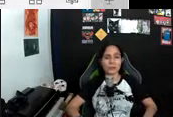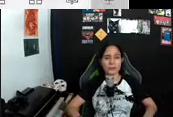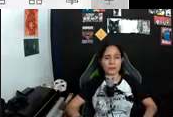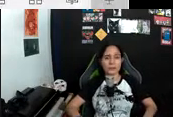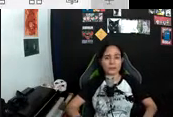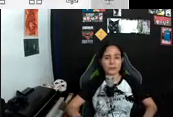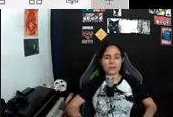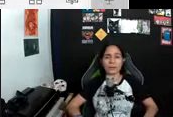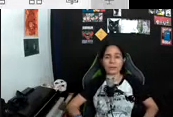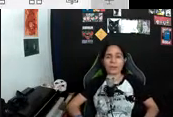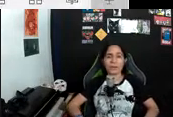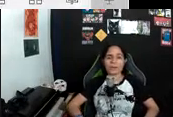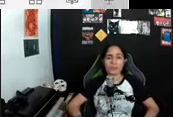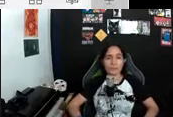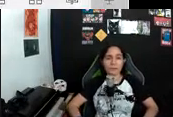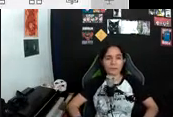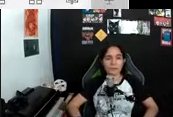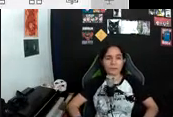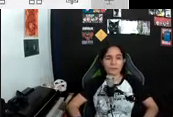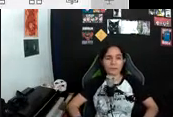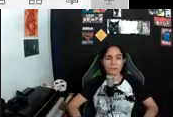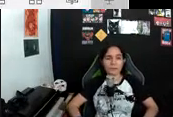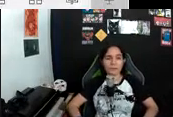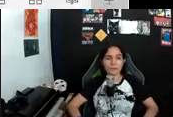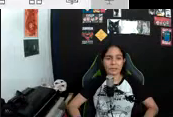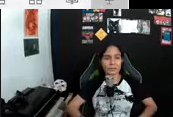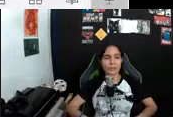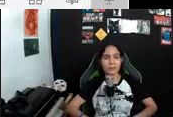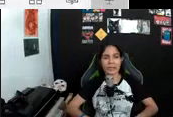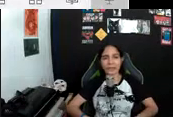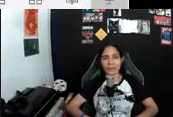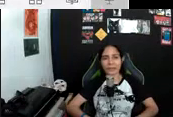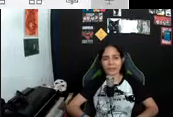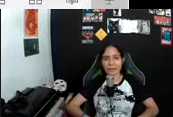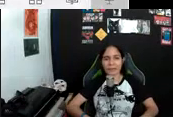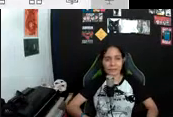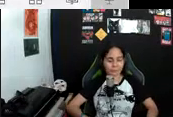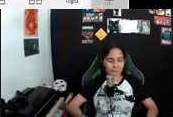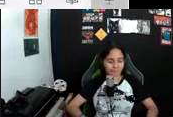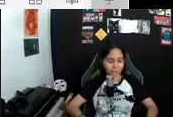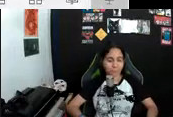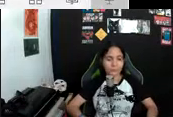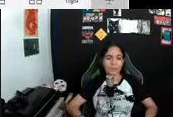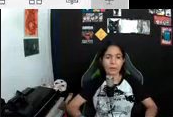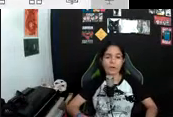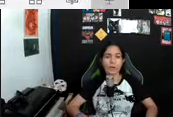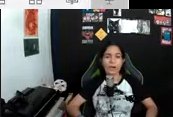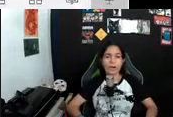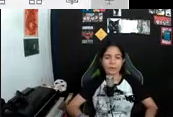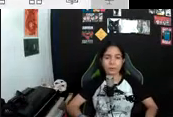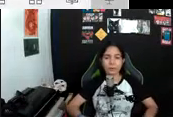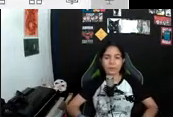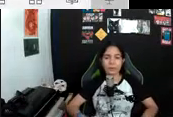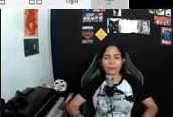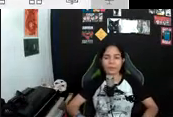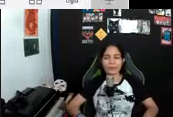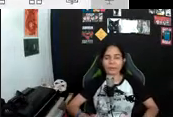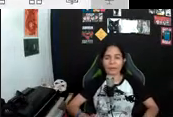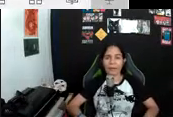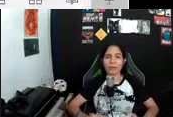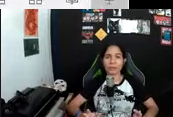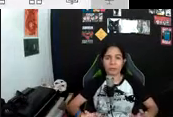existem circunstâncias que vão fazer com que você precise se adequar àquela realidade. Então, aprimorar